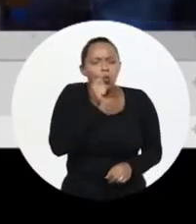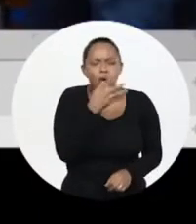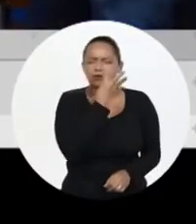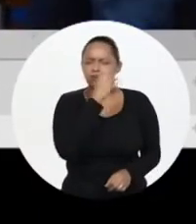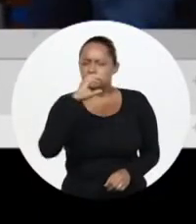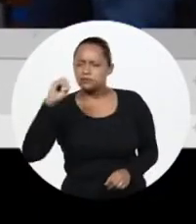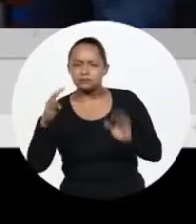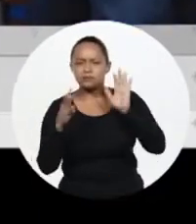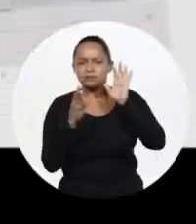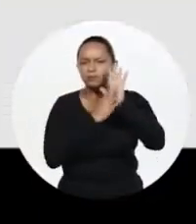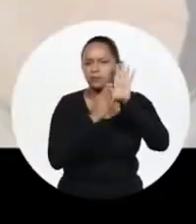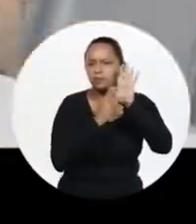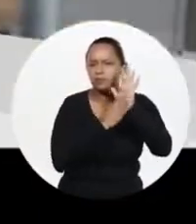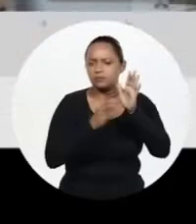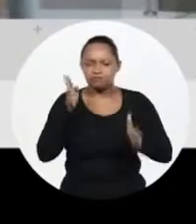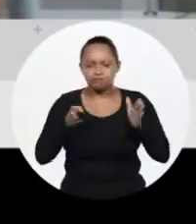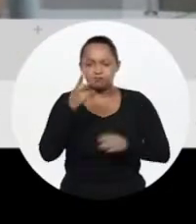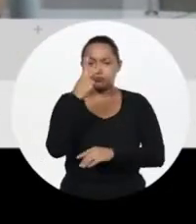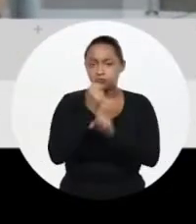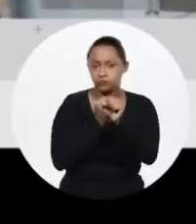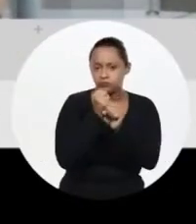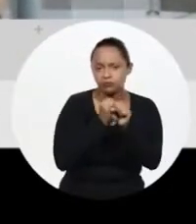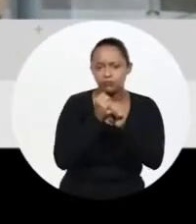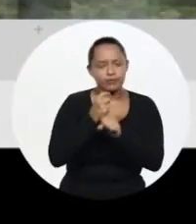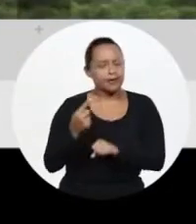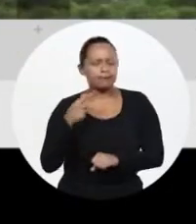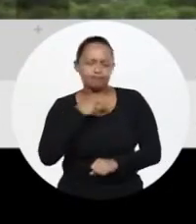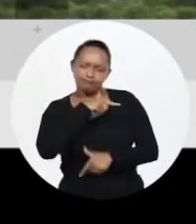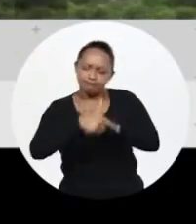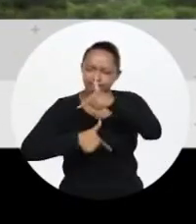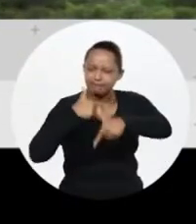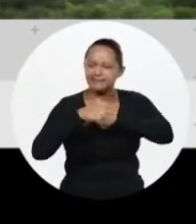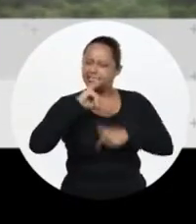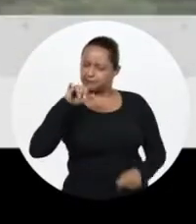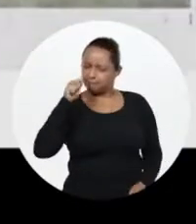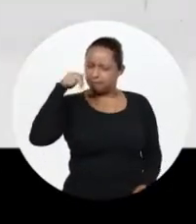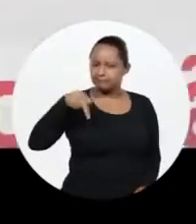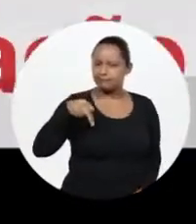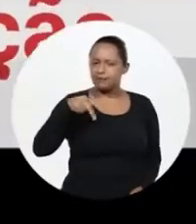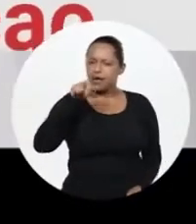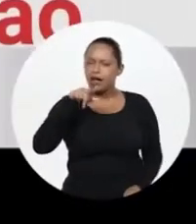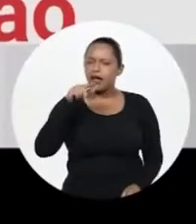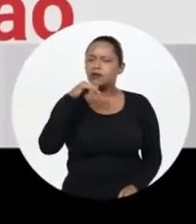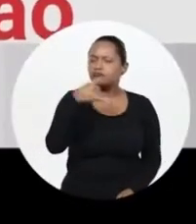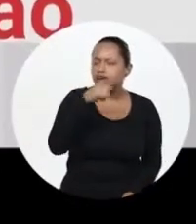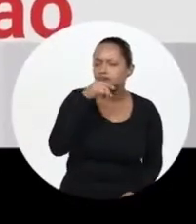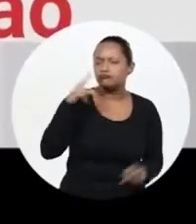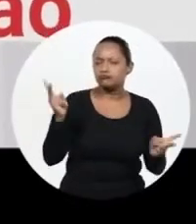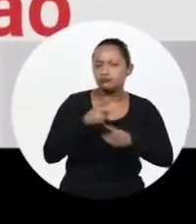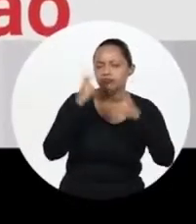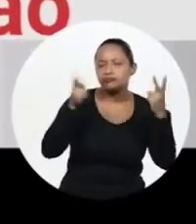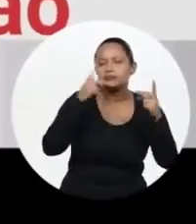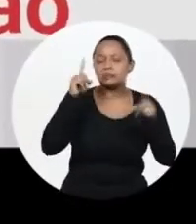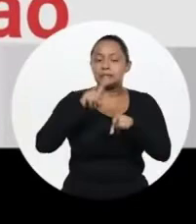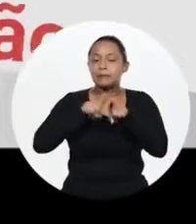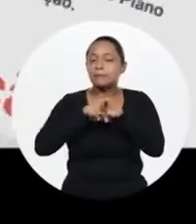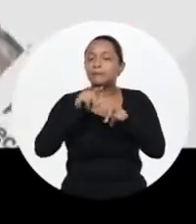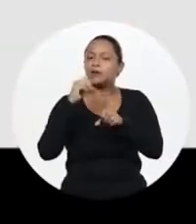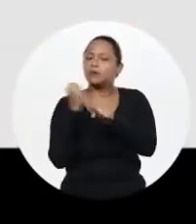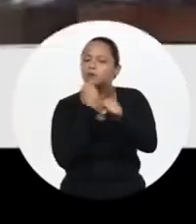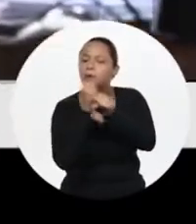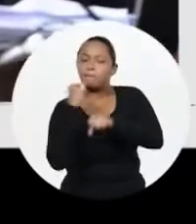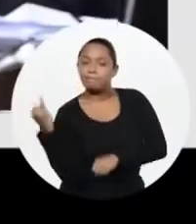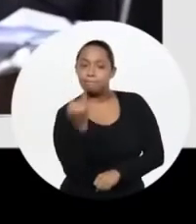300 propostas em menos de 2 anos. Esse trabalha. Jean é o cara das eólicas, das obras importantes,